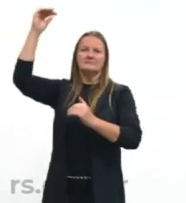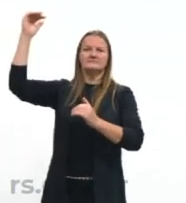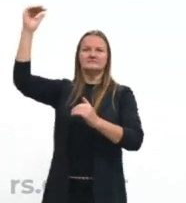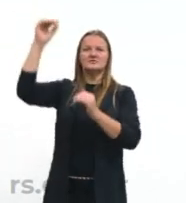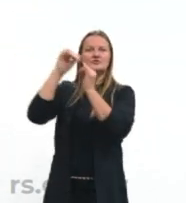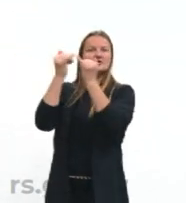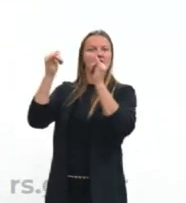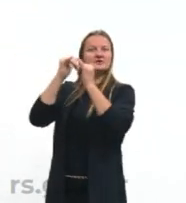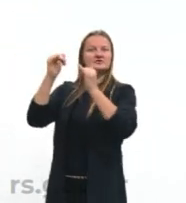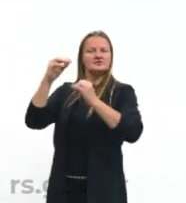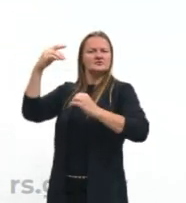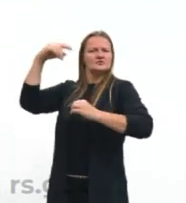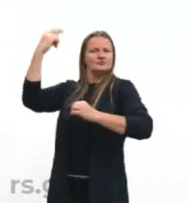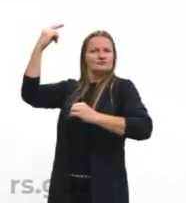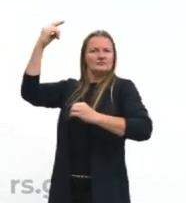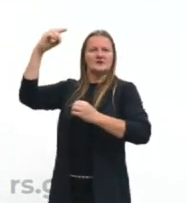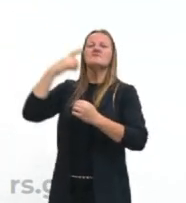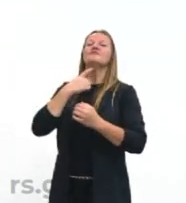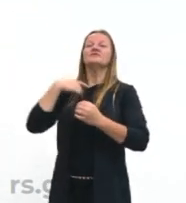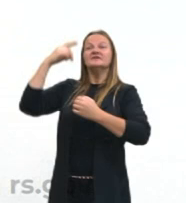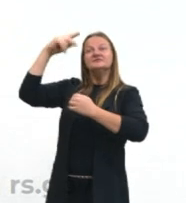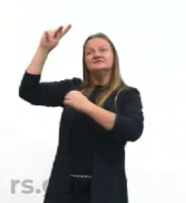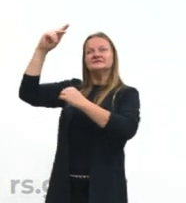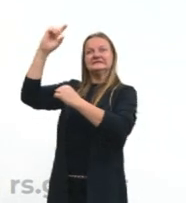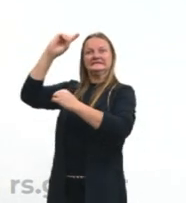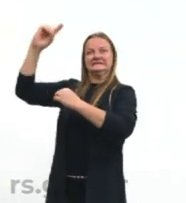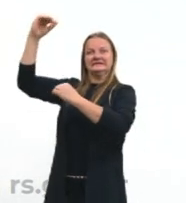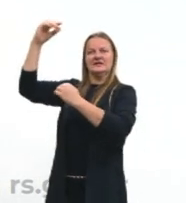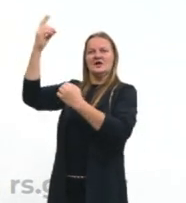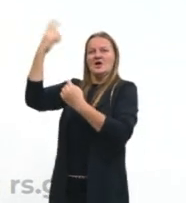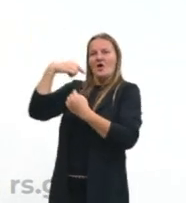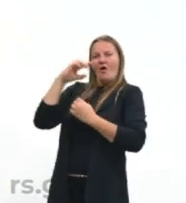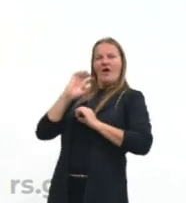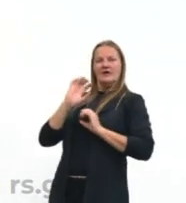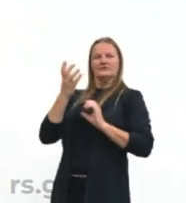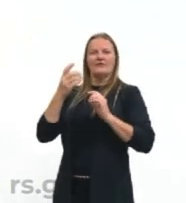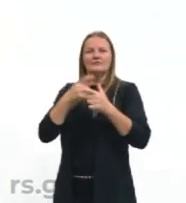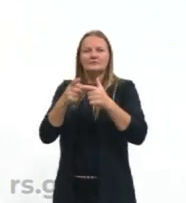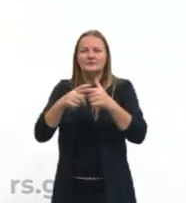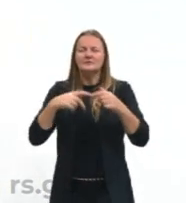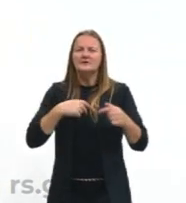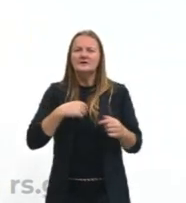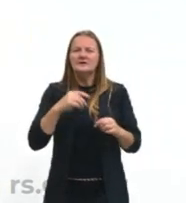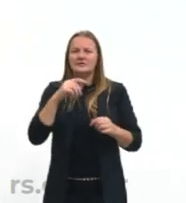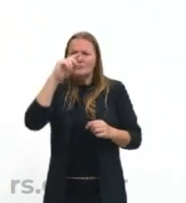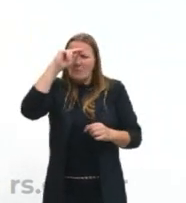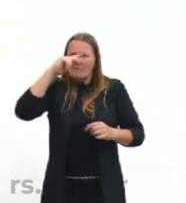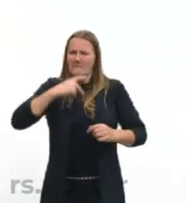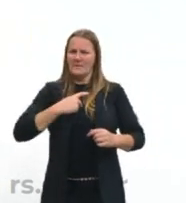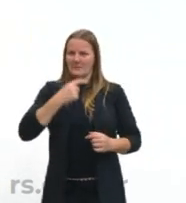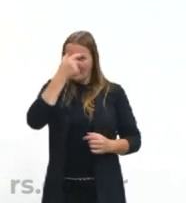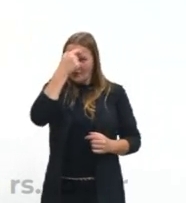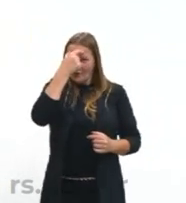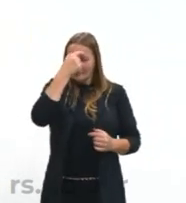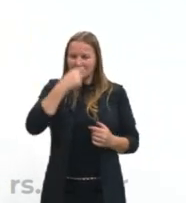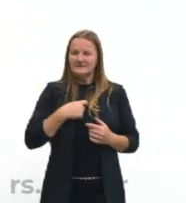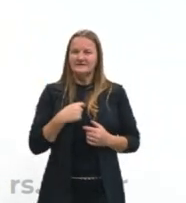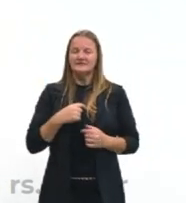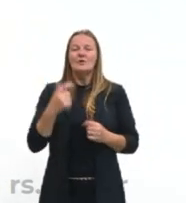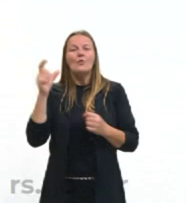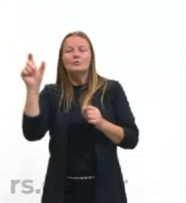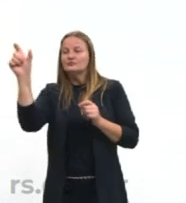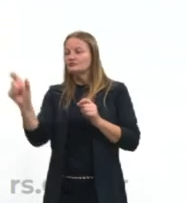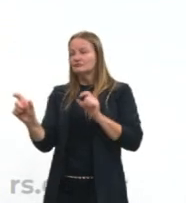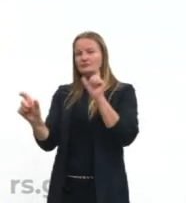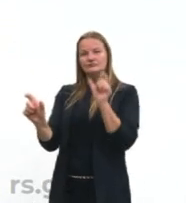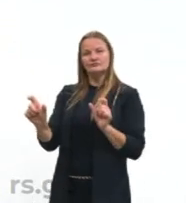energias Sobrenaturais resolveriam todos os problemas é por essa tomada de consciência do ser humano ser humano de 5 e do